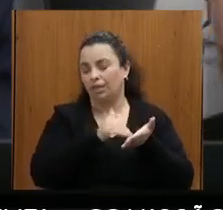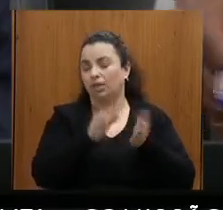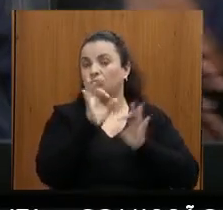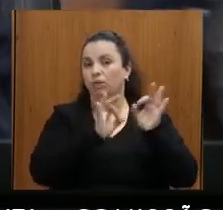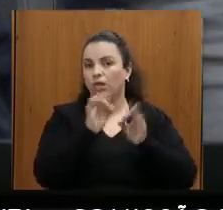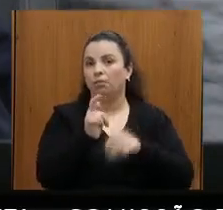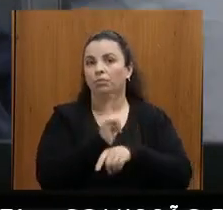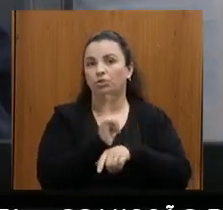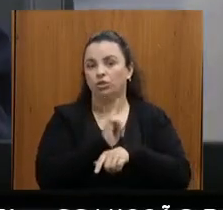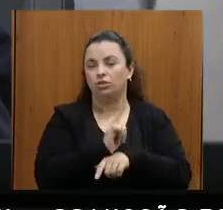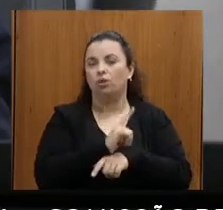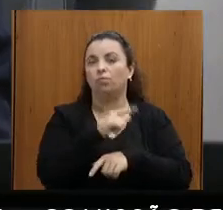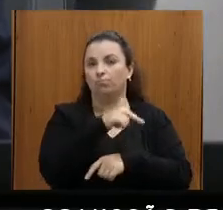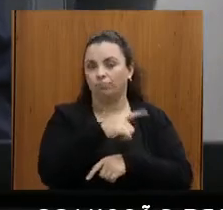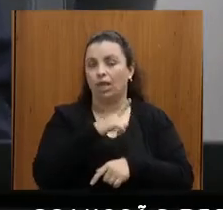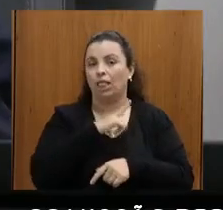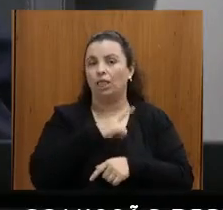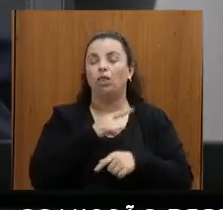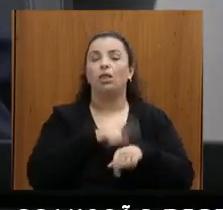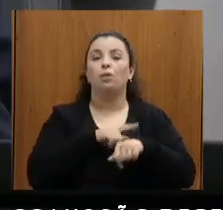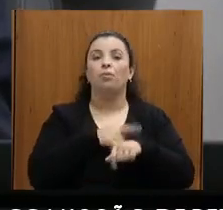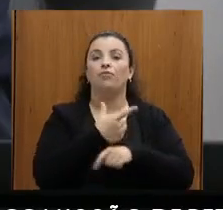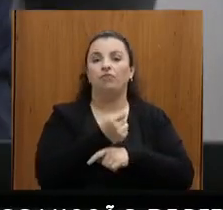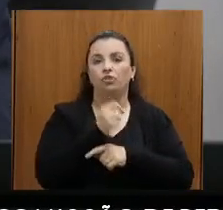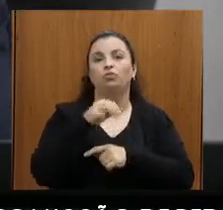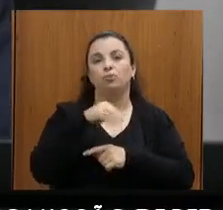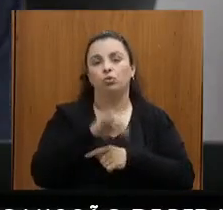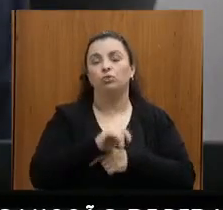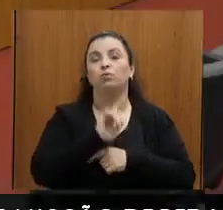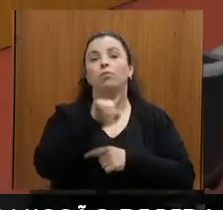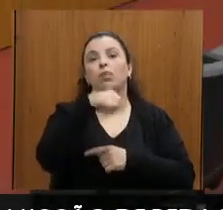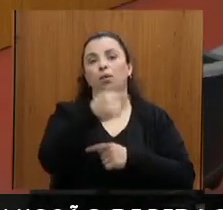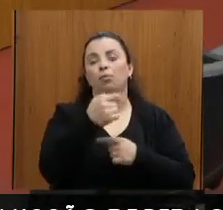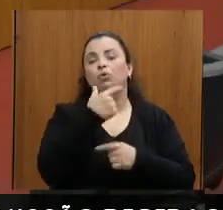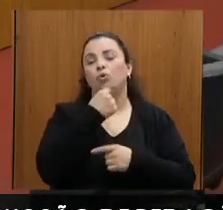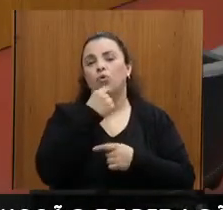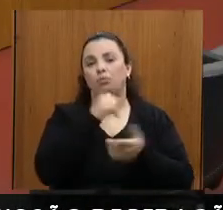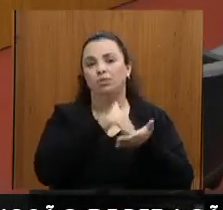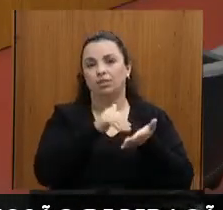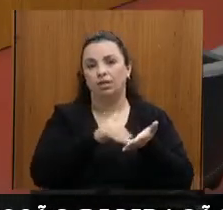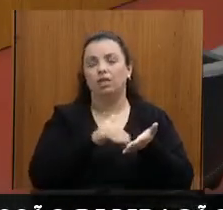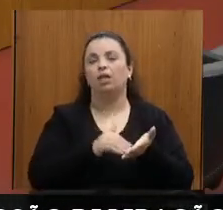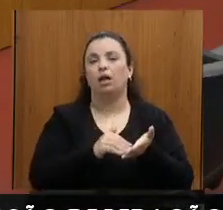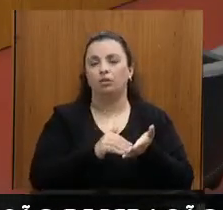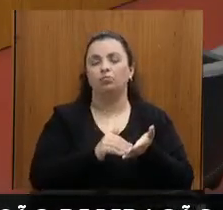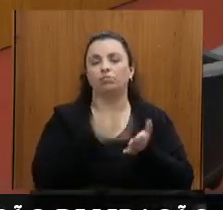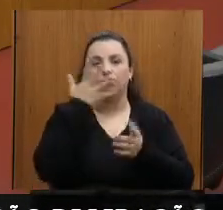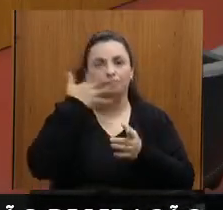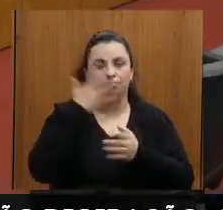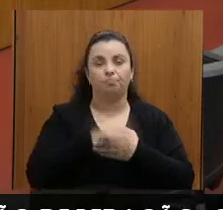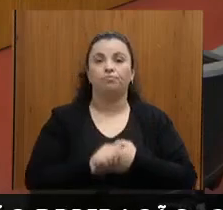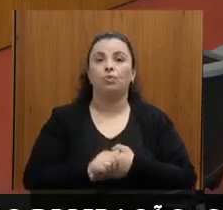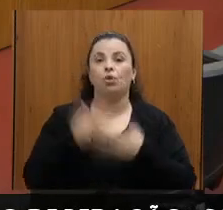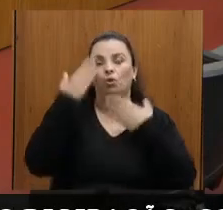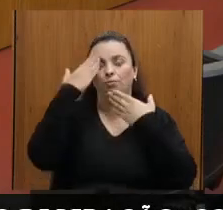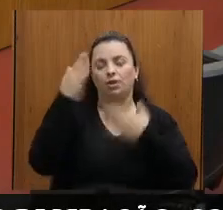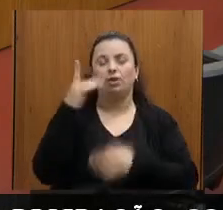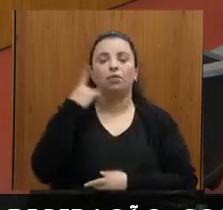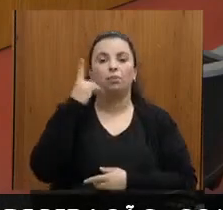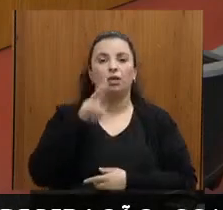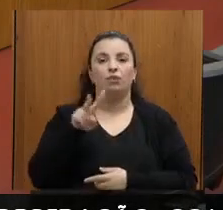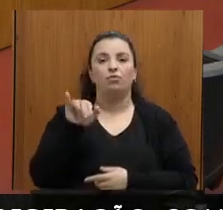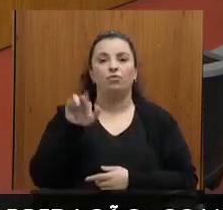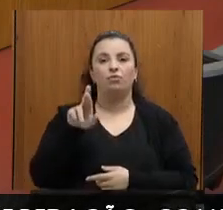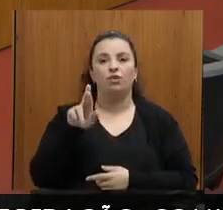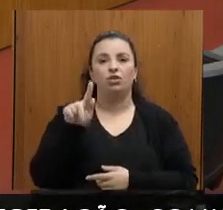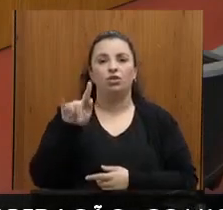sua exposição. Na sequência, o mesmo será feito pelo deputado Edre. Muito obrigada, deputado Virgílio. É um prazer estar aqui. Gostaria de